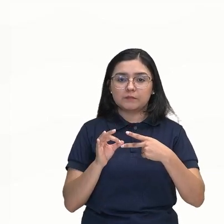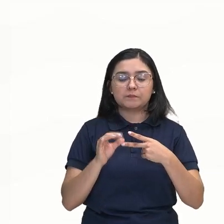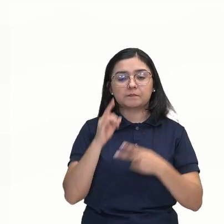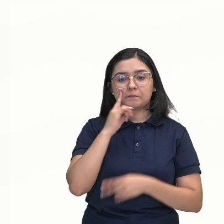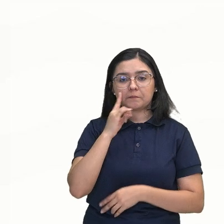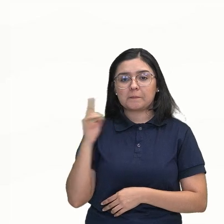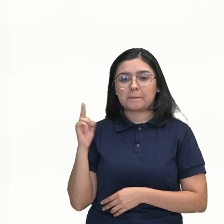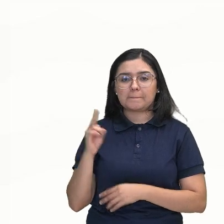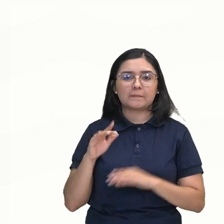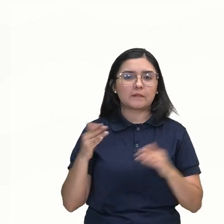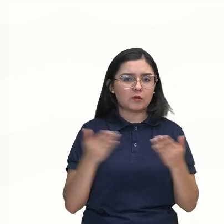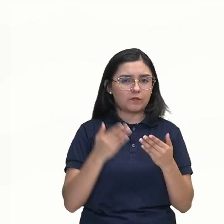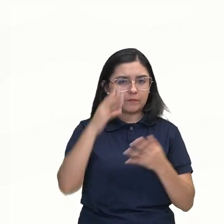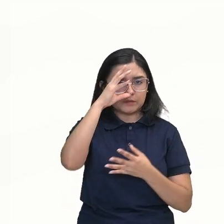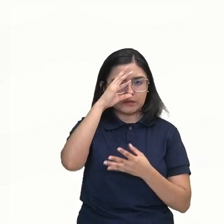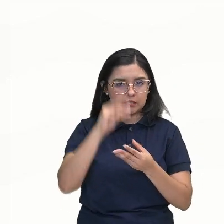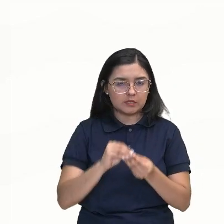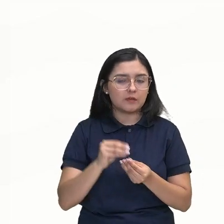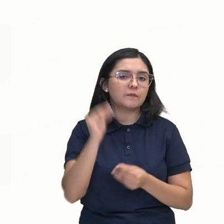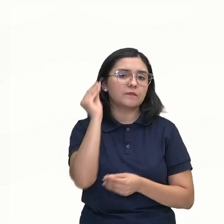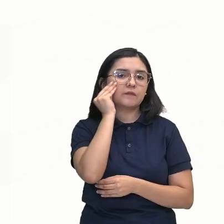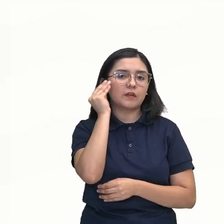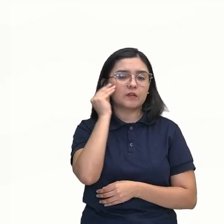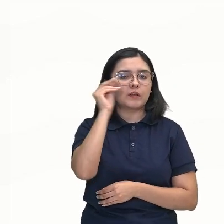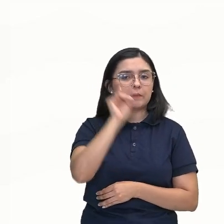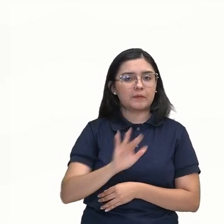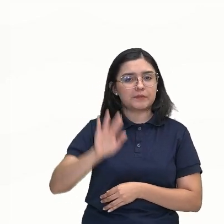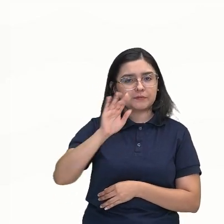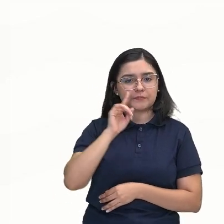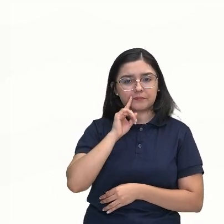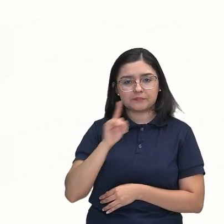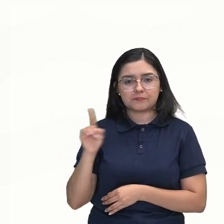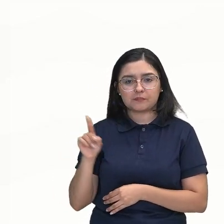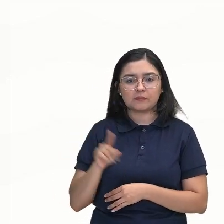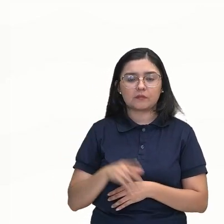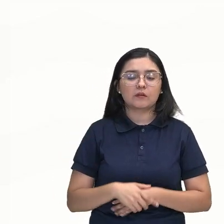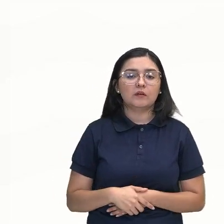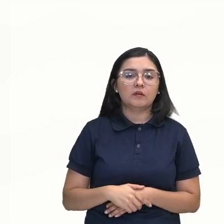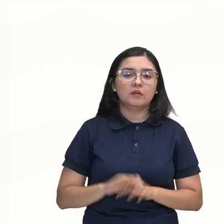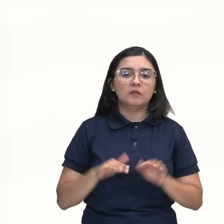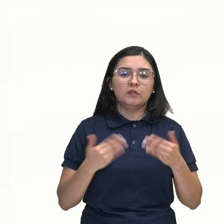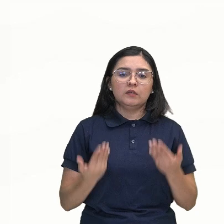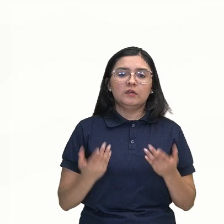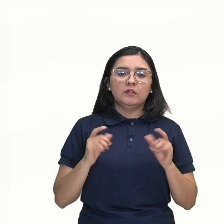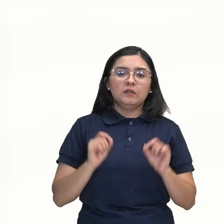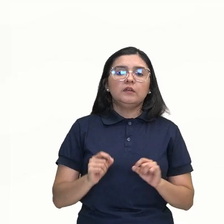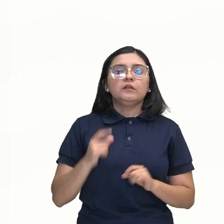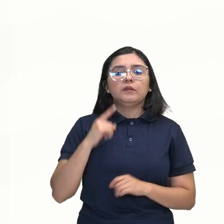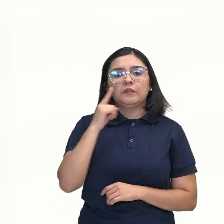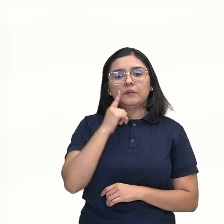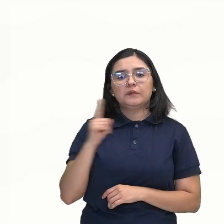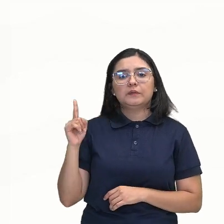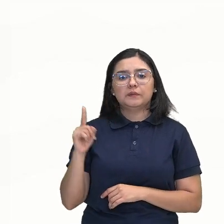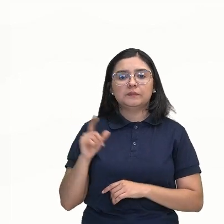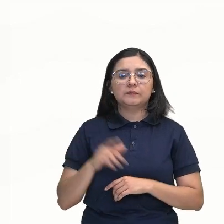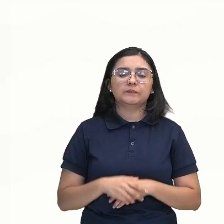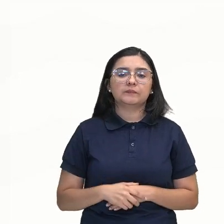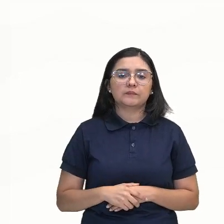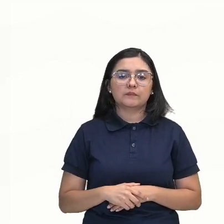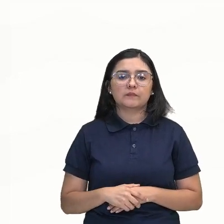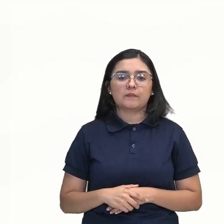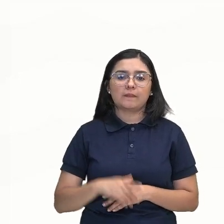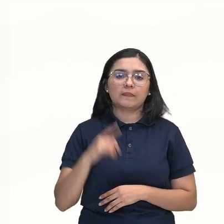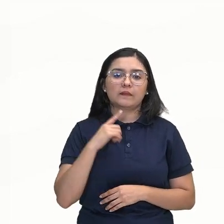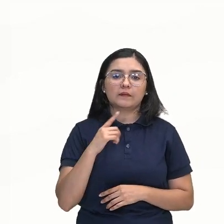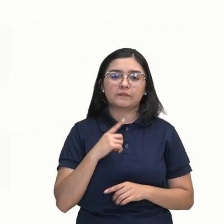Então, vamos entender aqui, observando aqui a nossa figura. Então, vamos considerar aqui este polígono, melhor,